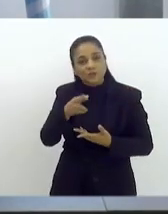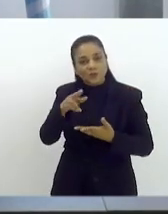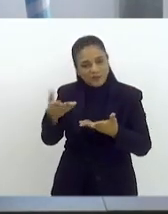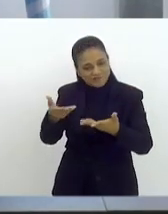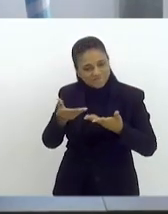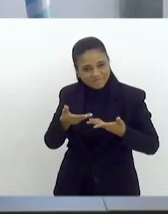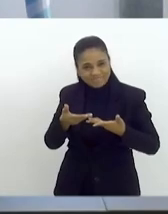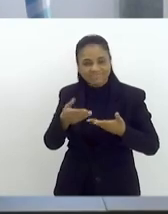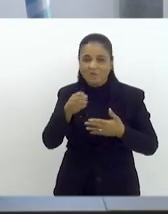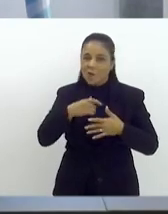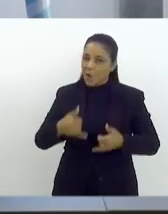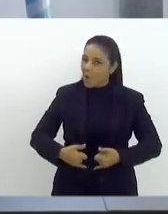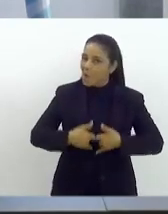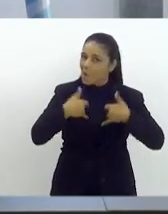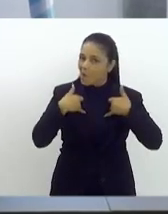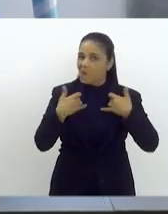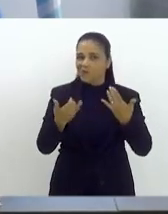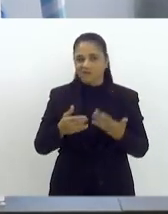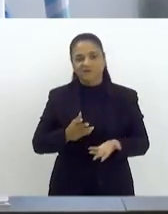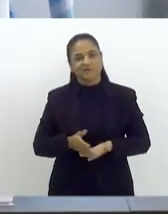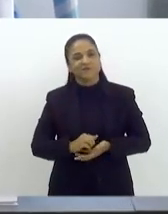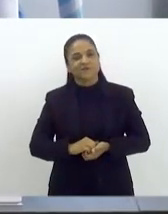nosso orgulho viu